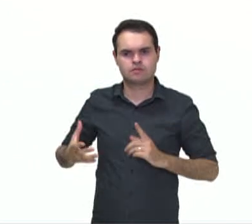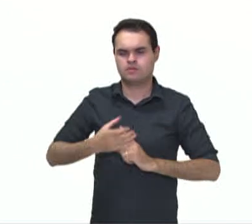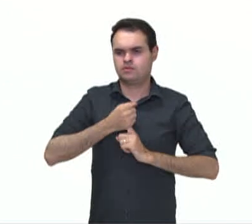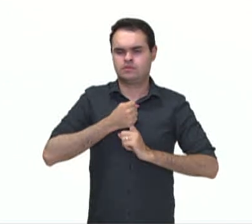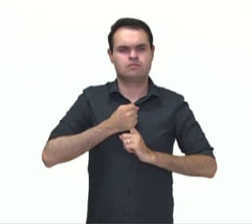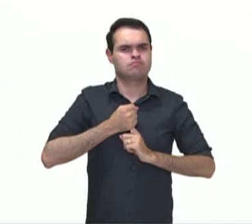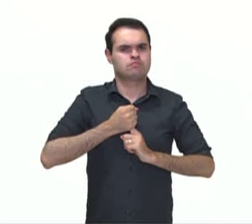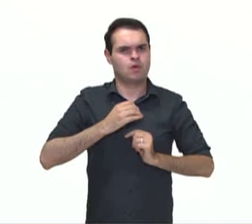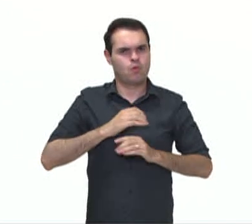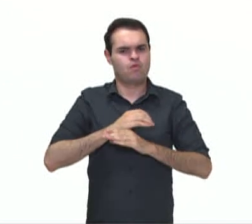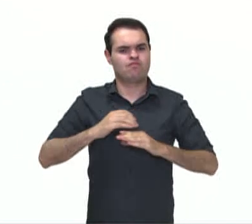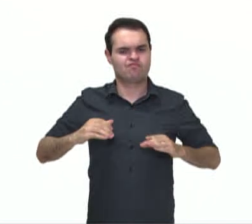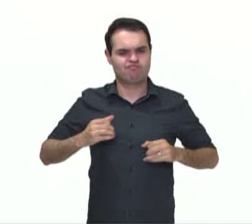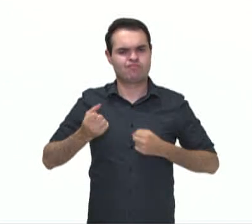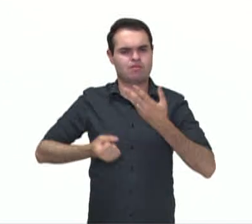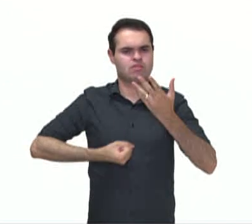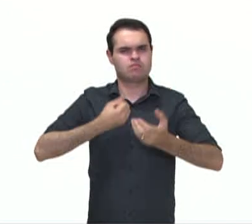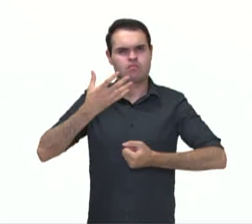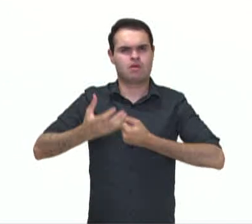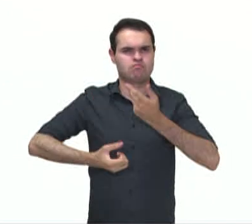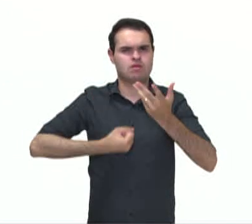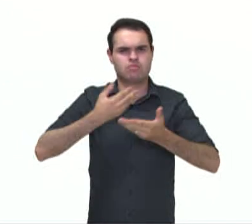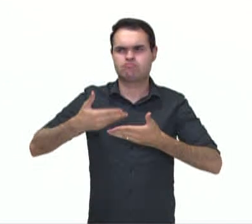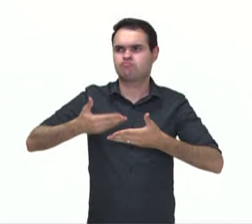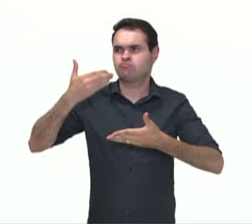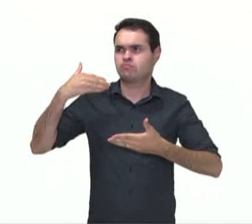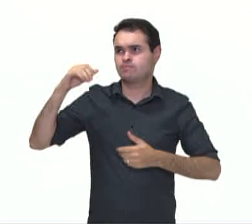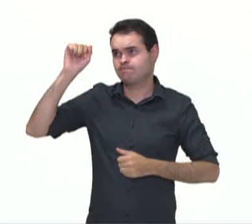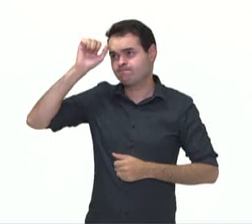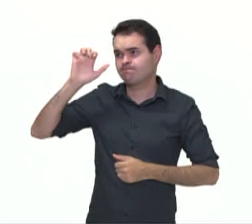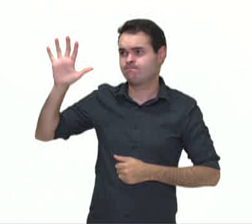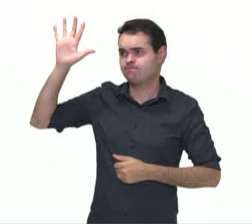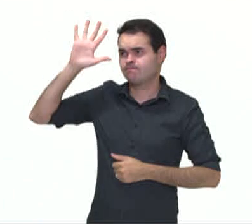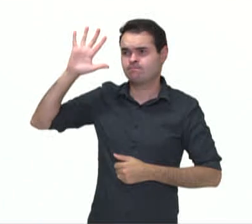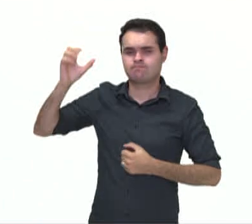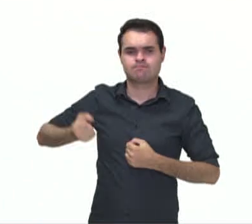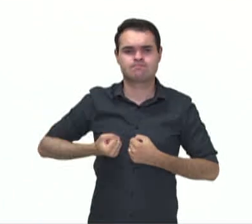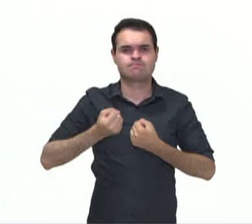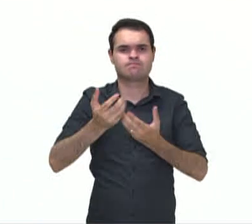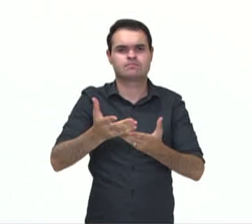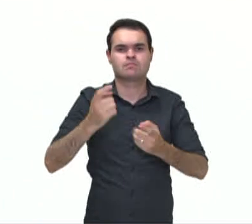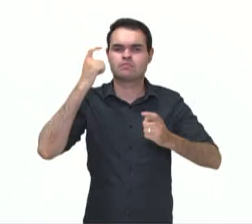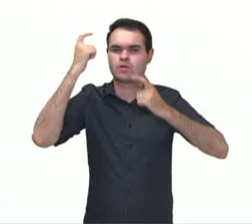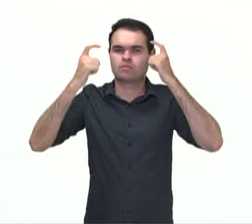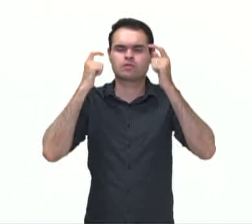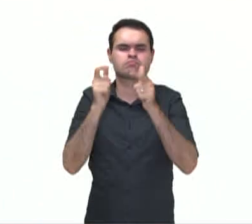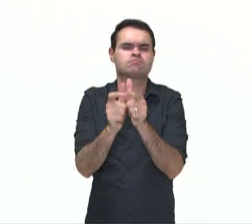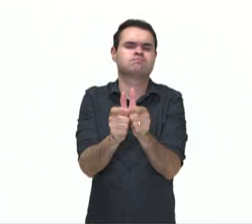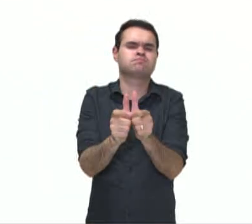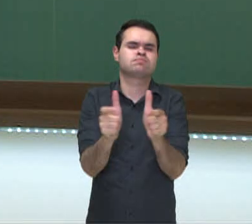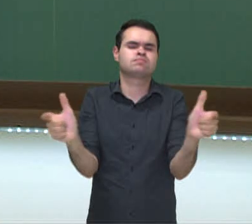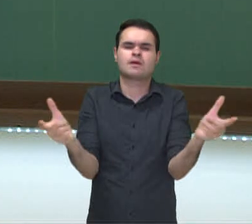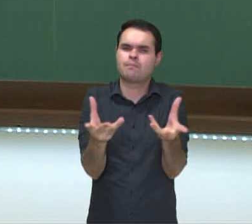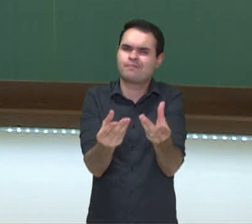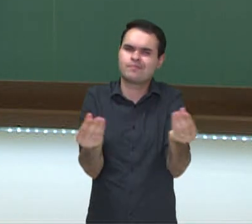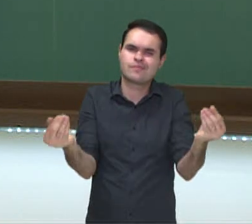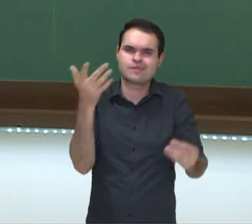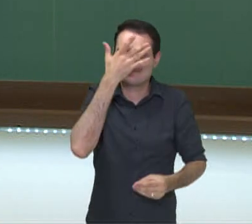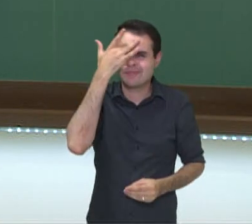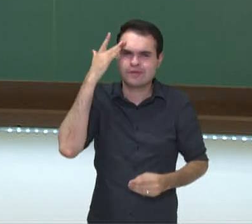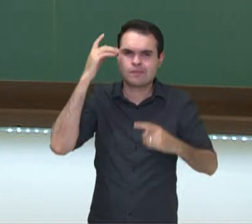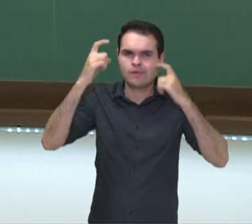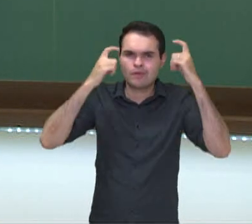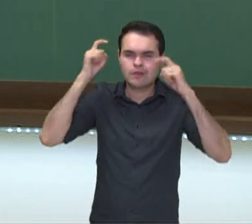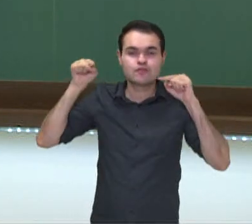ao expor as suas ideias e conhecimentos é preocupação e interesse de muita gente. Isso porque